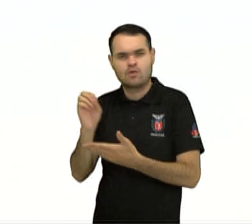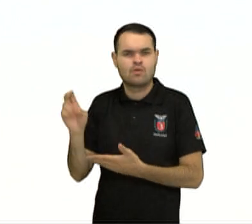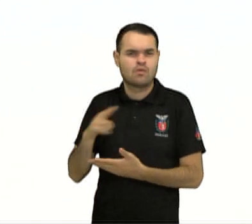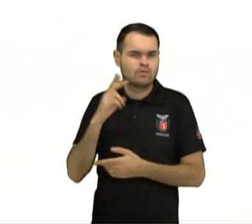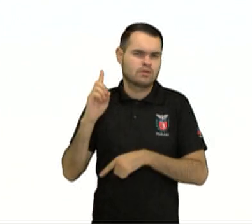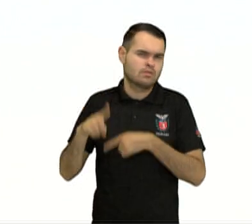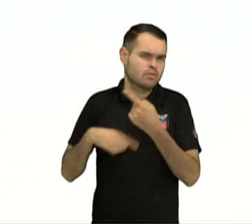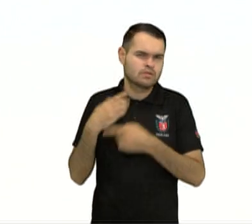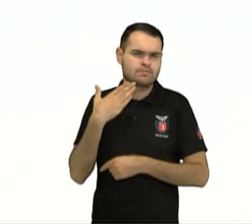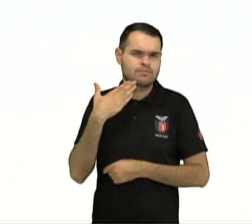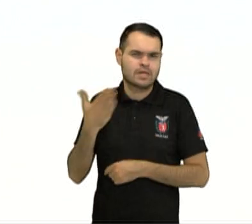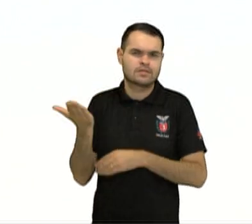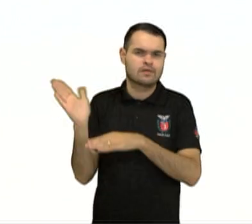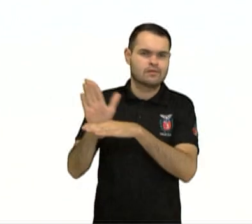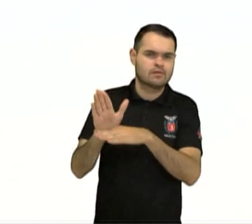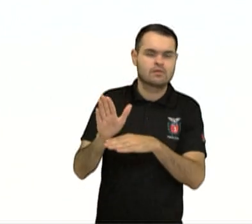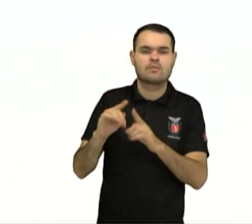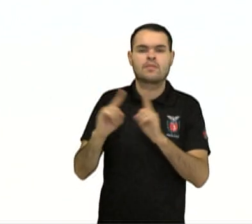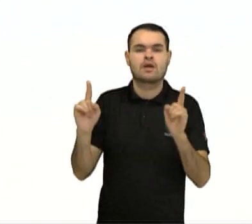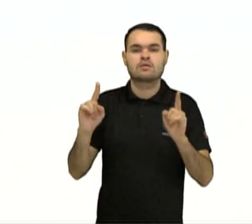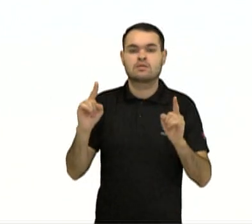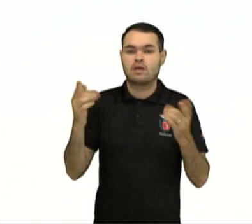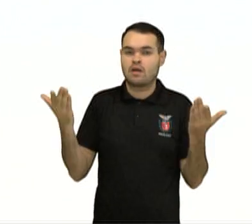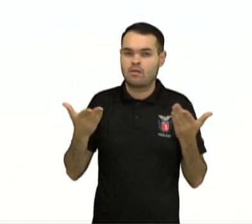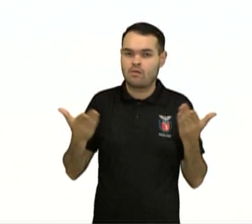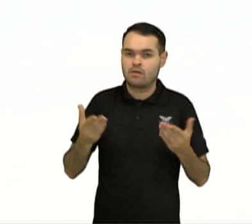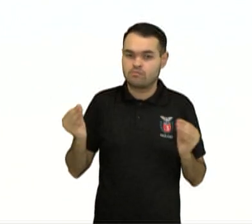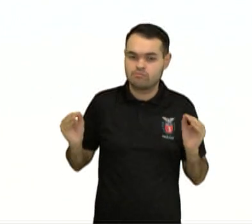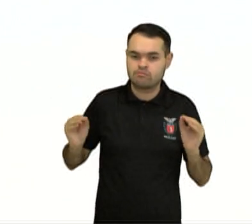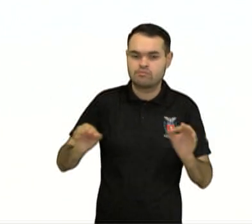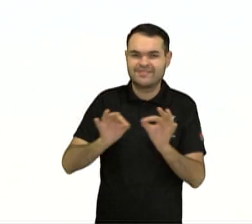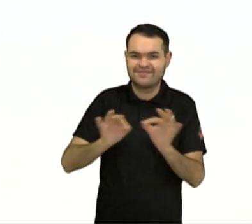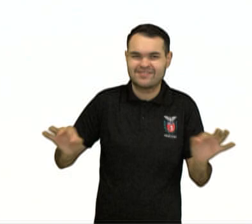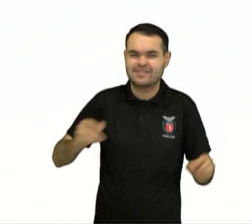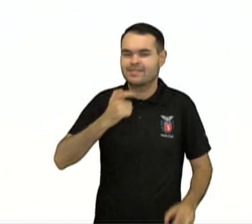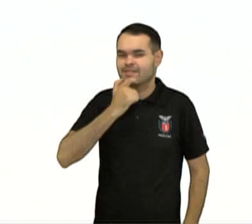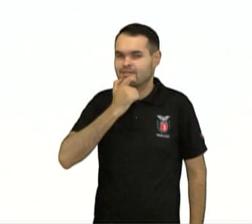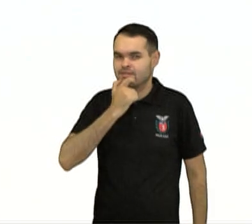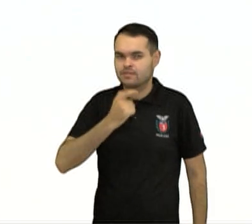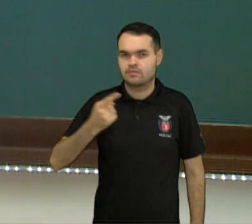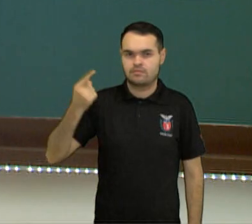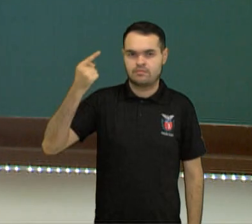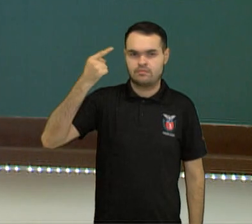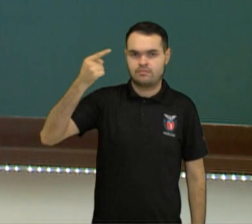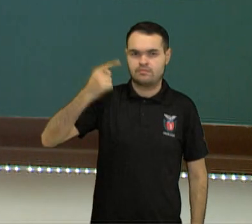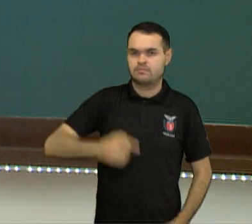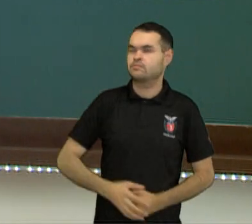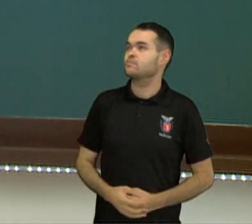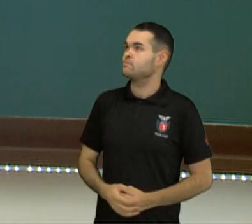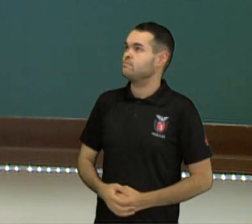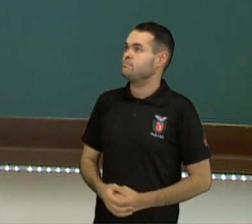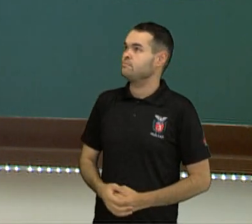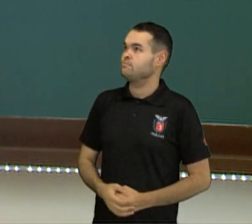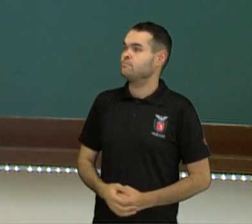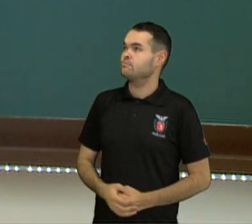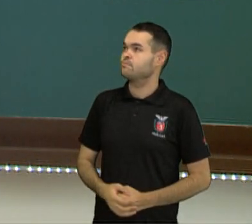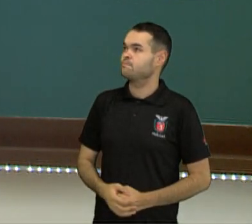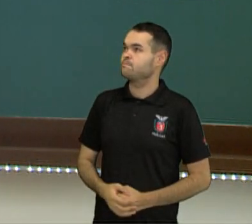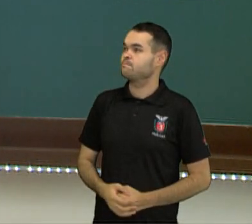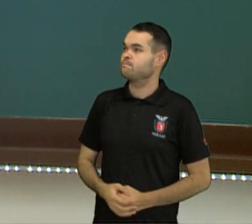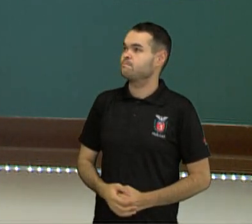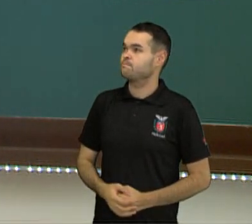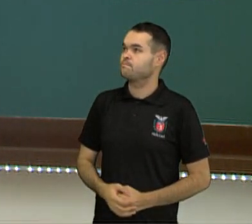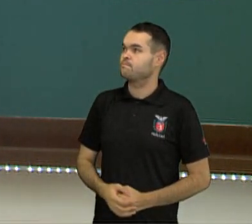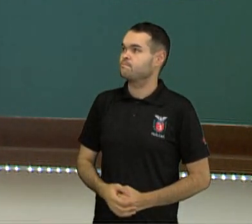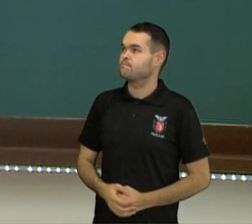depois. Enfim, mas vamos colocar em inglês, tá bom? Number 1. What kinds of means